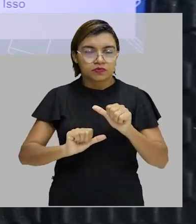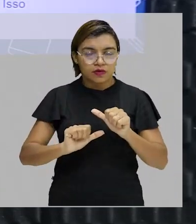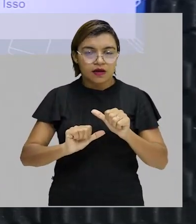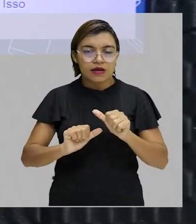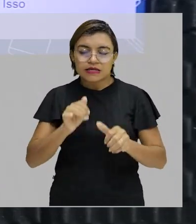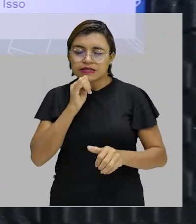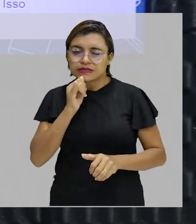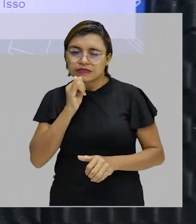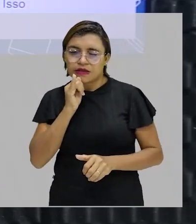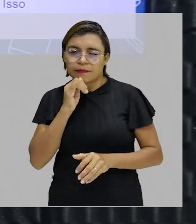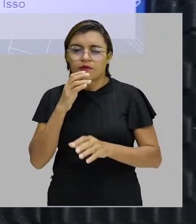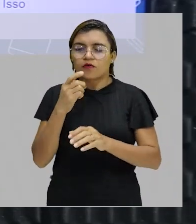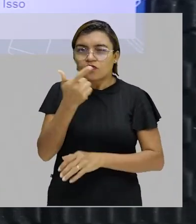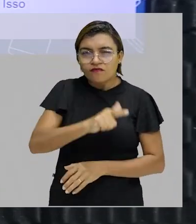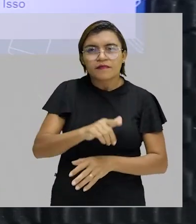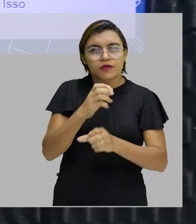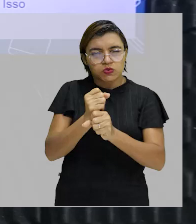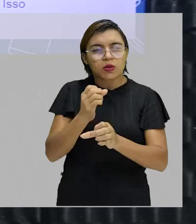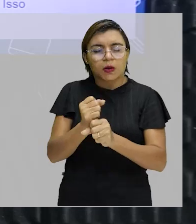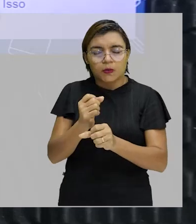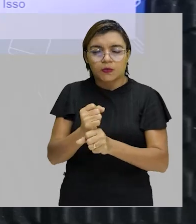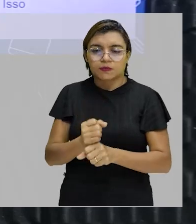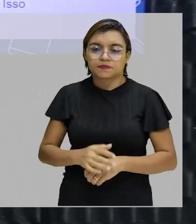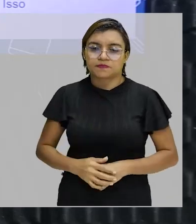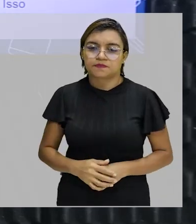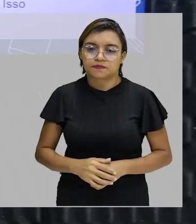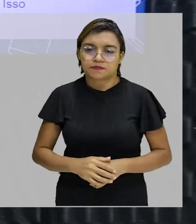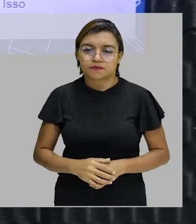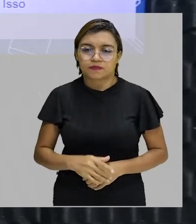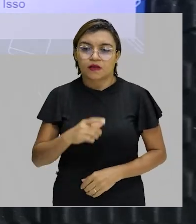cálculo e eu vou encontrar como resultado, turminha,